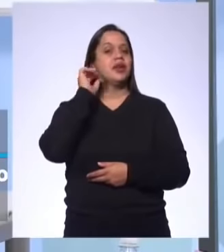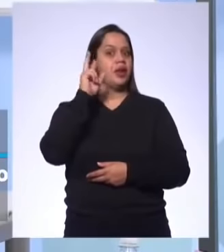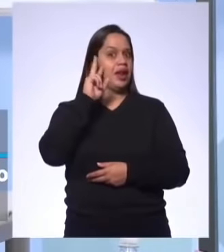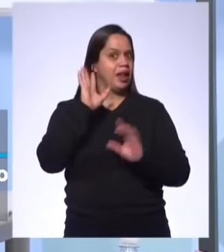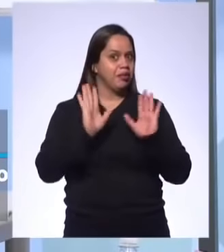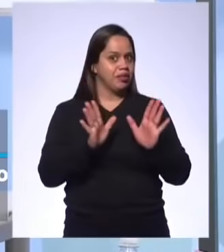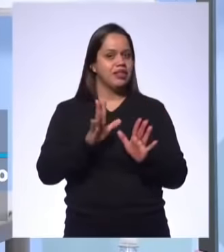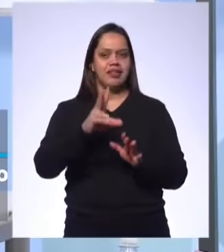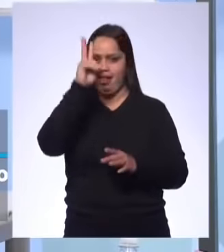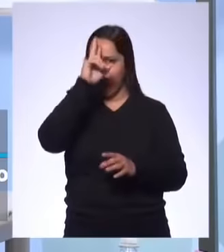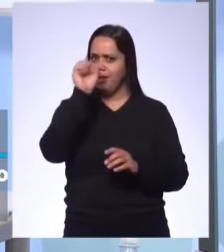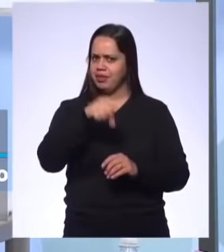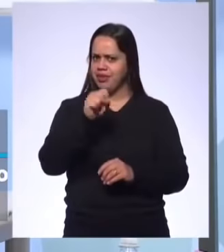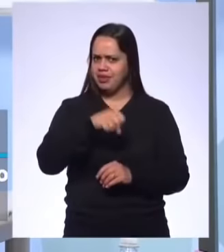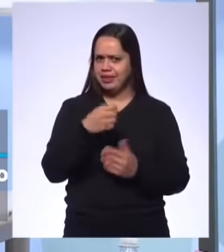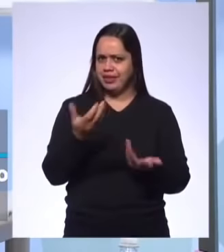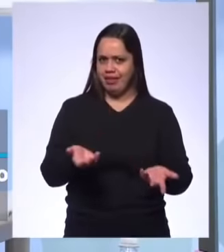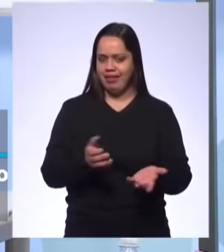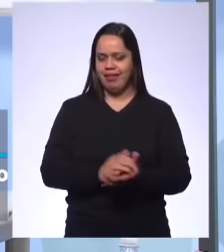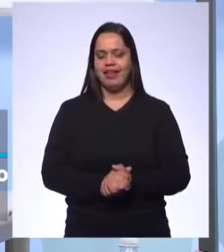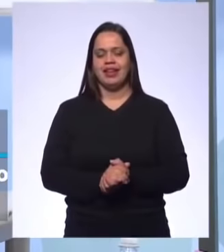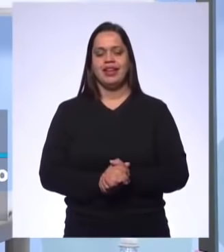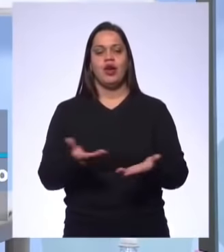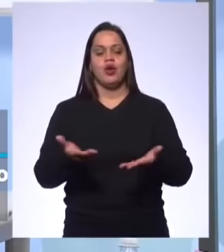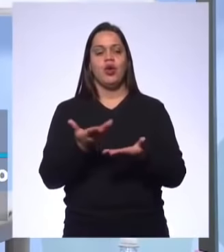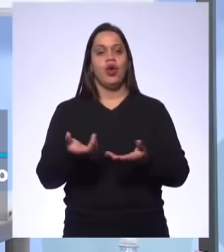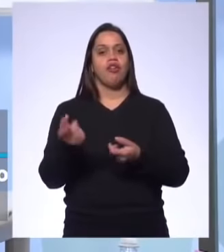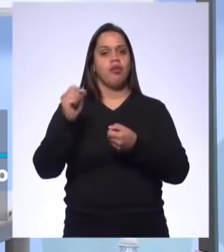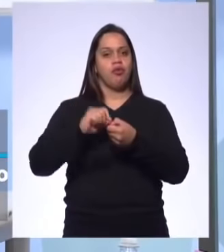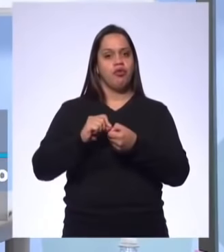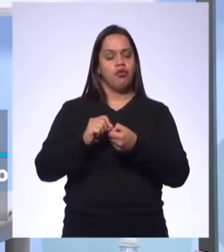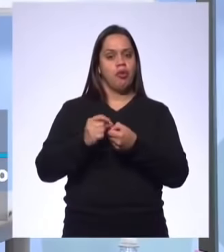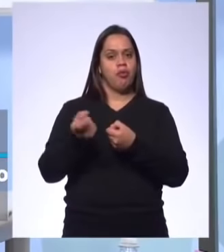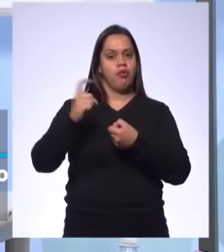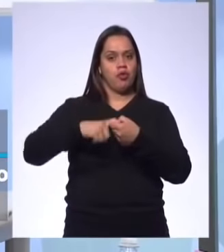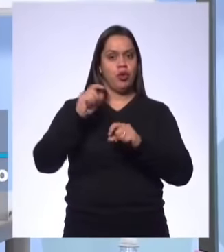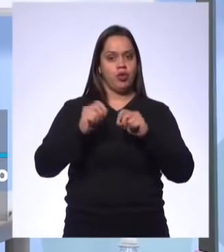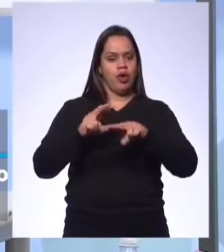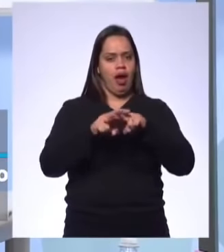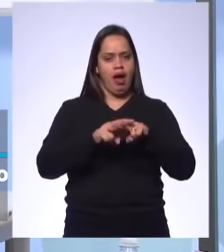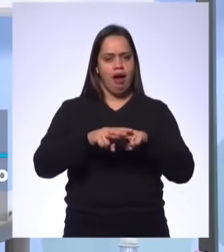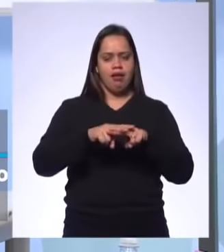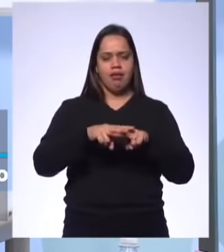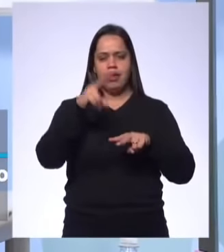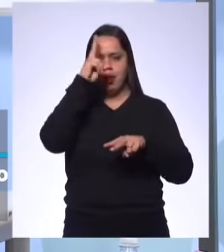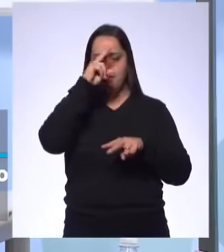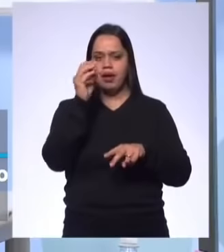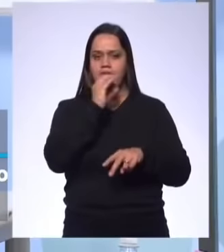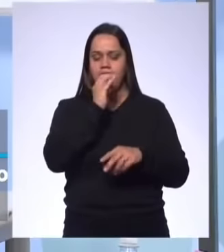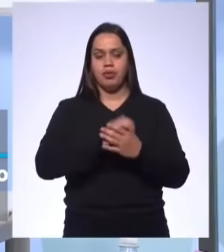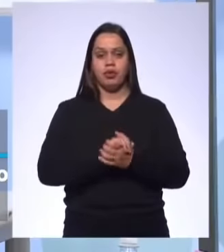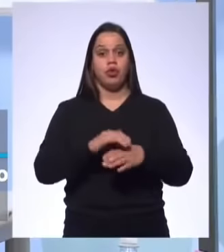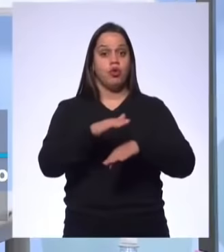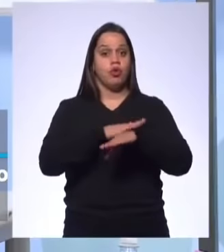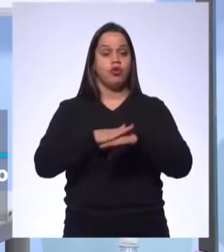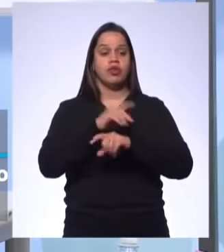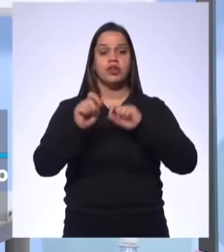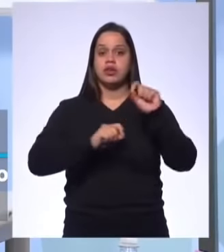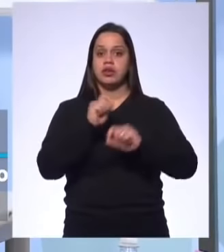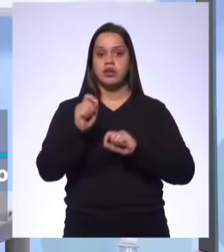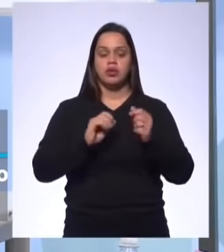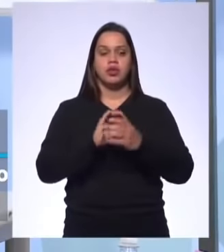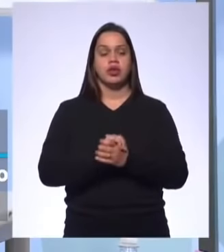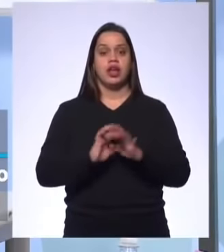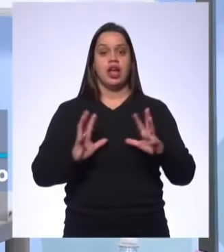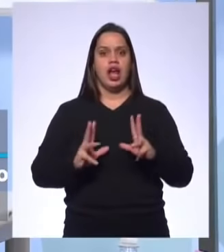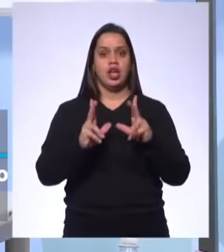aí fresquinho na mente de vocês. Vamos retomar rapidamente a aula passada. Nós conversamos sobre a